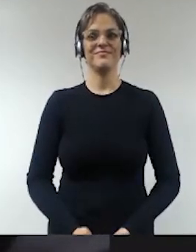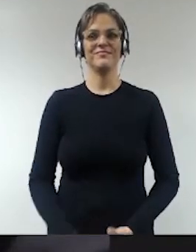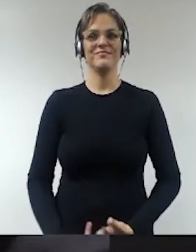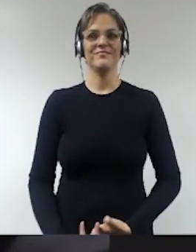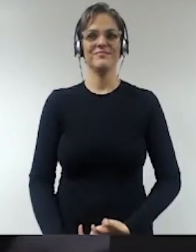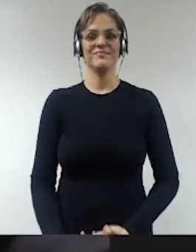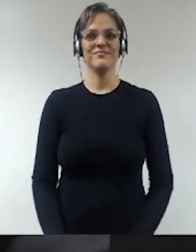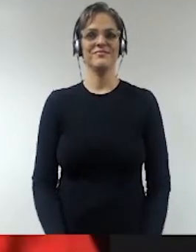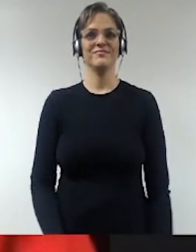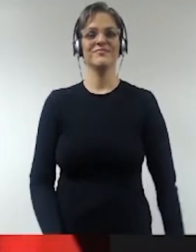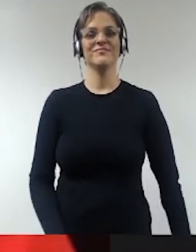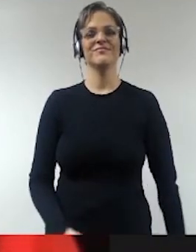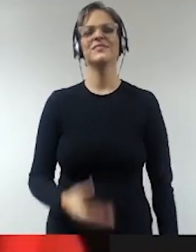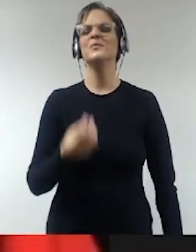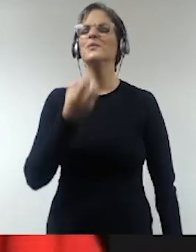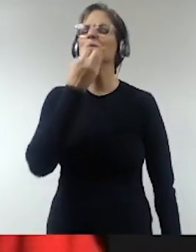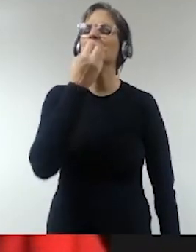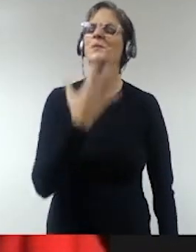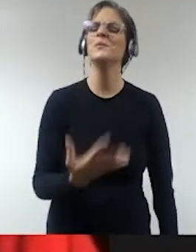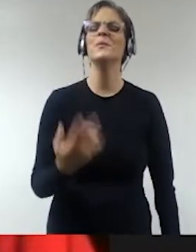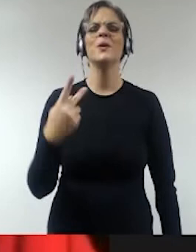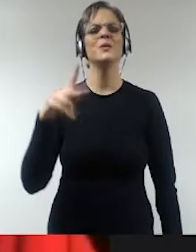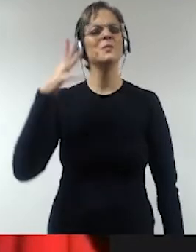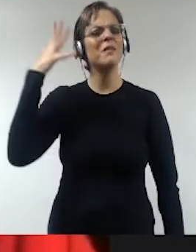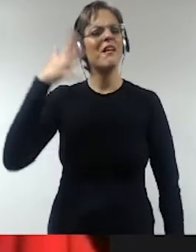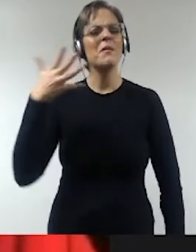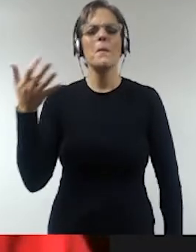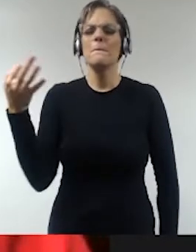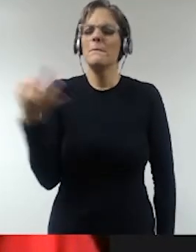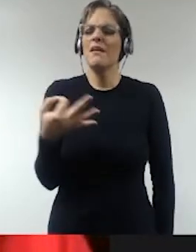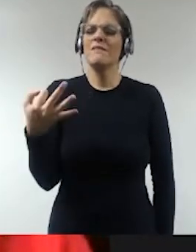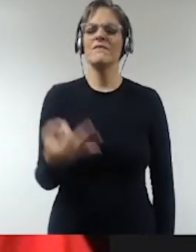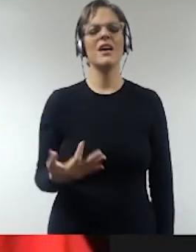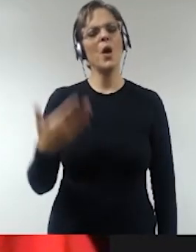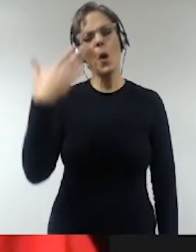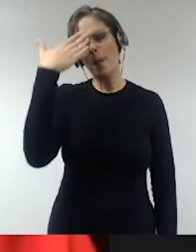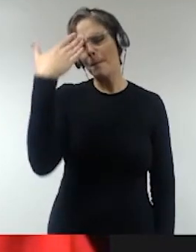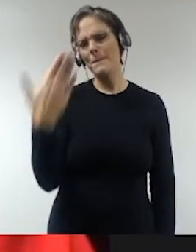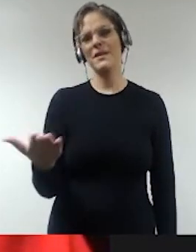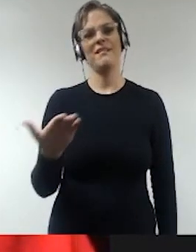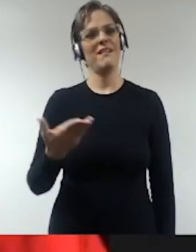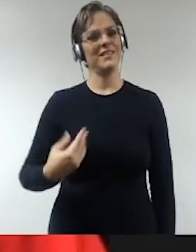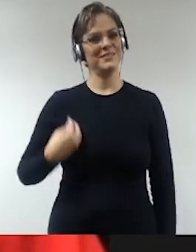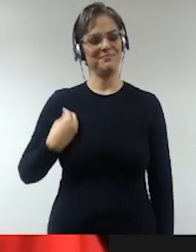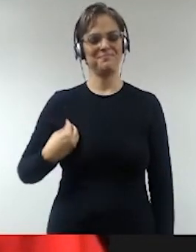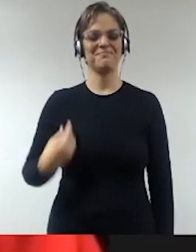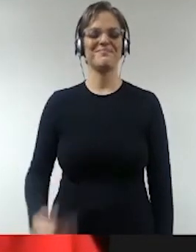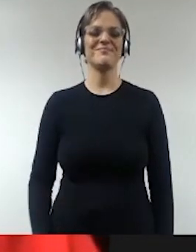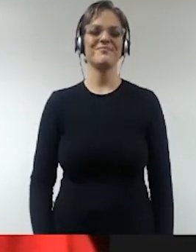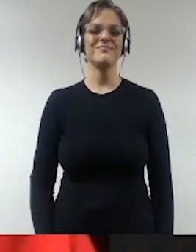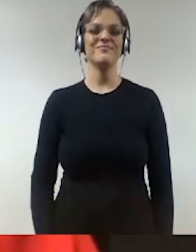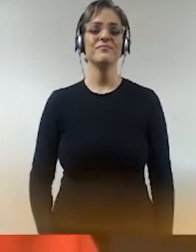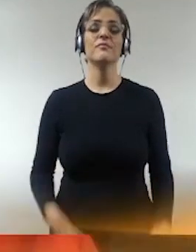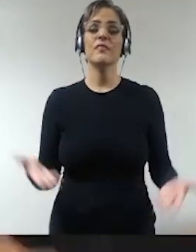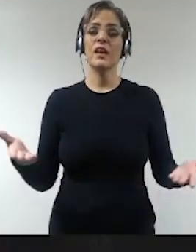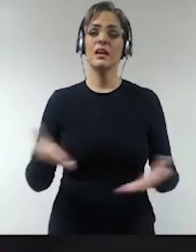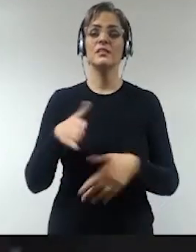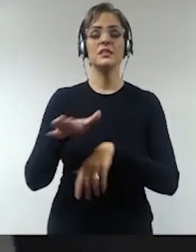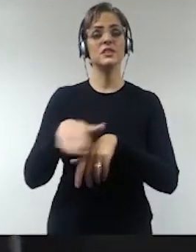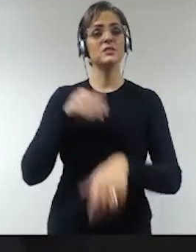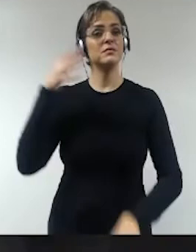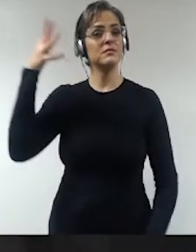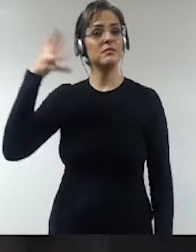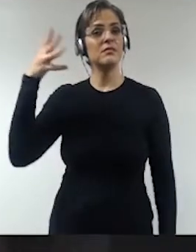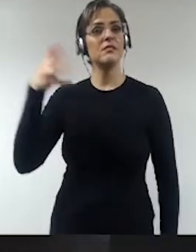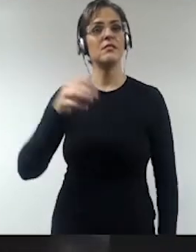Doutor, é muito boa a sua palestra, perfeita. Agradeço muito a sua participação. E agora passemos a escutar